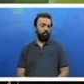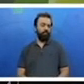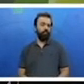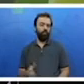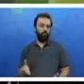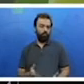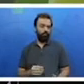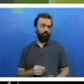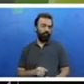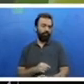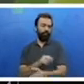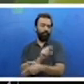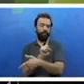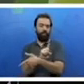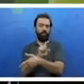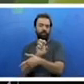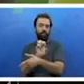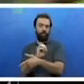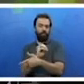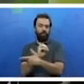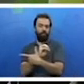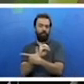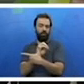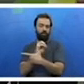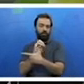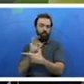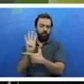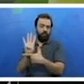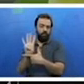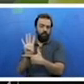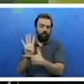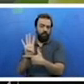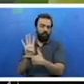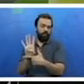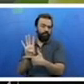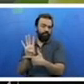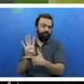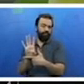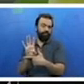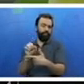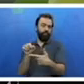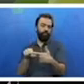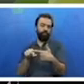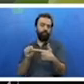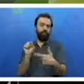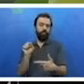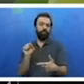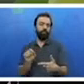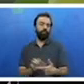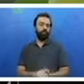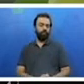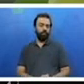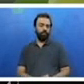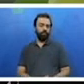vai para o próximo. 10 dividido por 4. Quanto que dá?